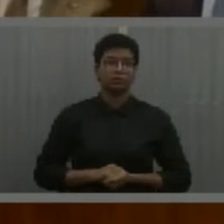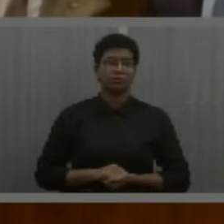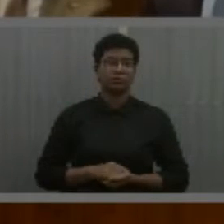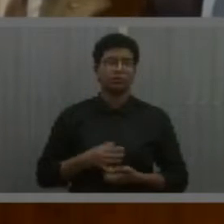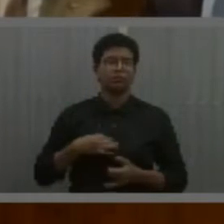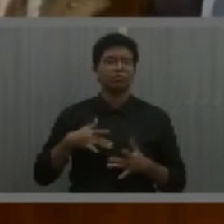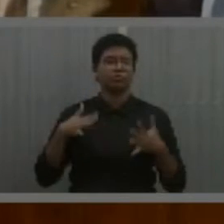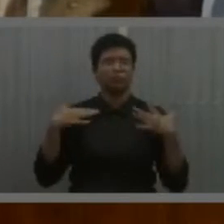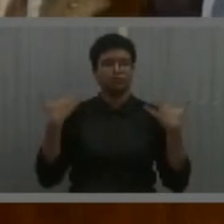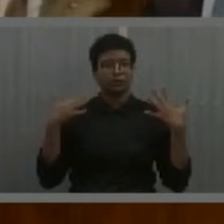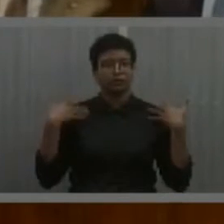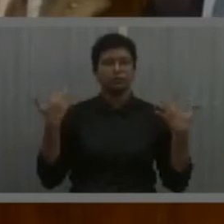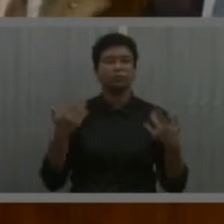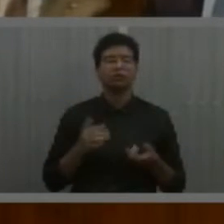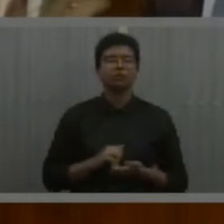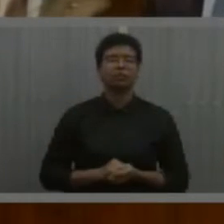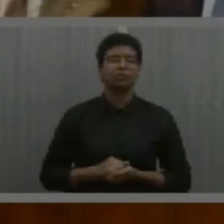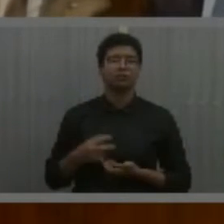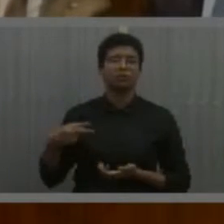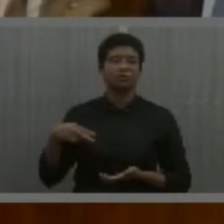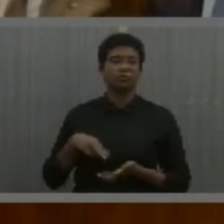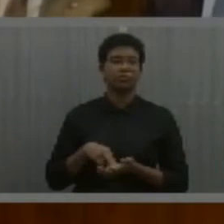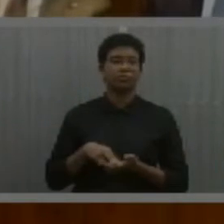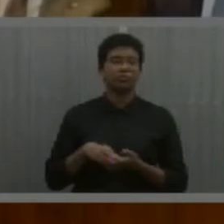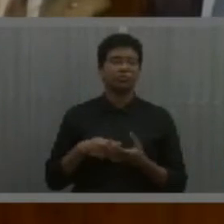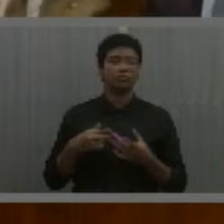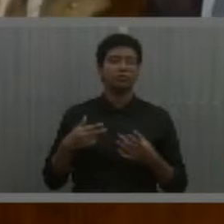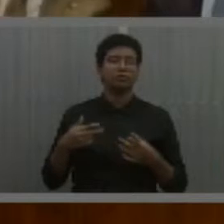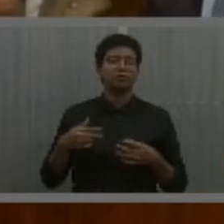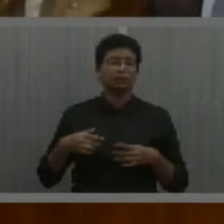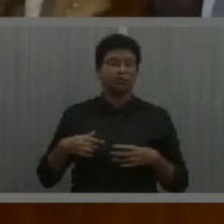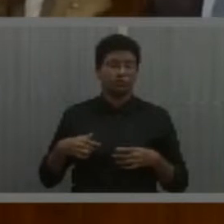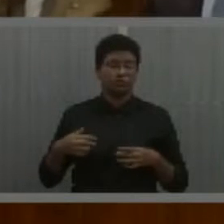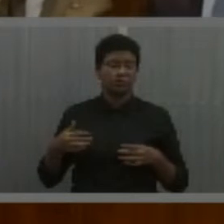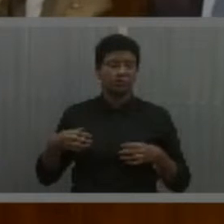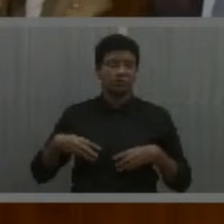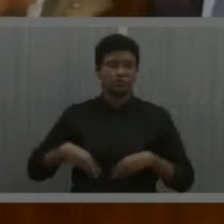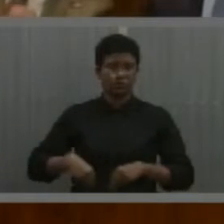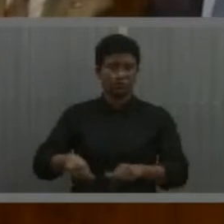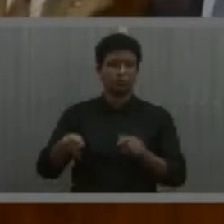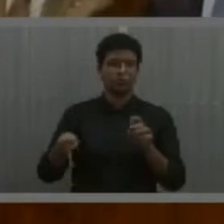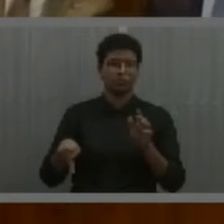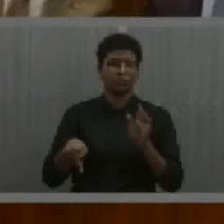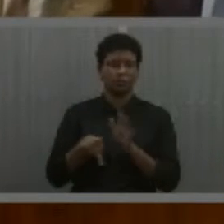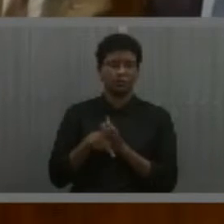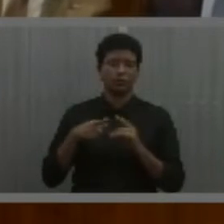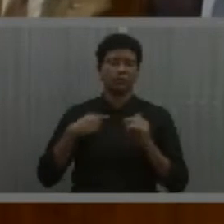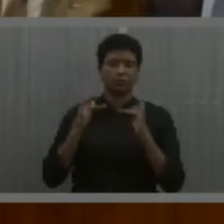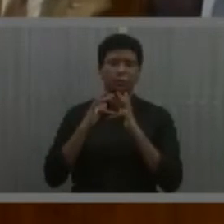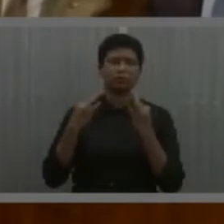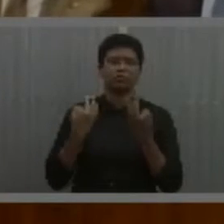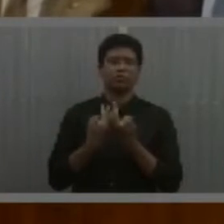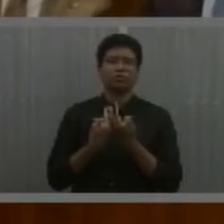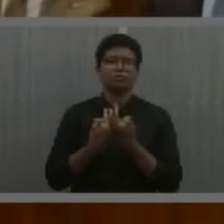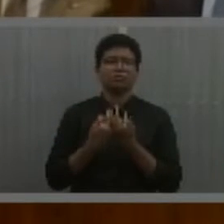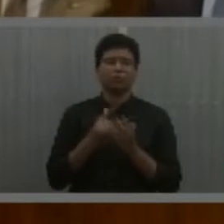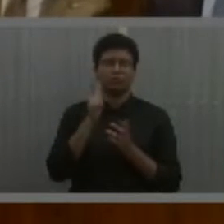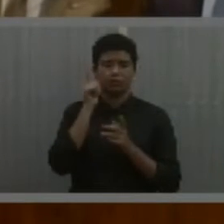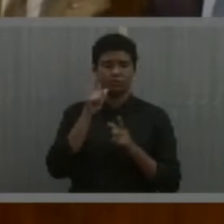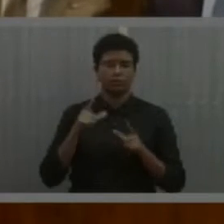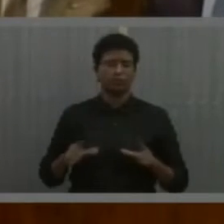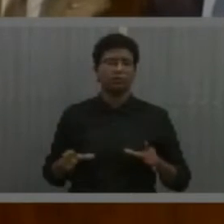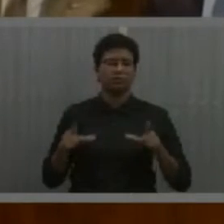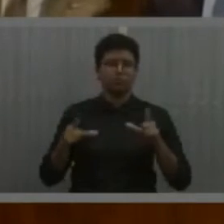grande alegria que venho à terra dos meus antepassados para receber o honroso título de